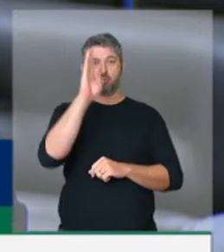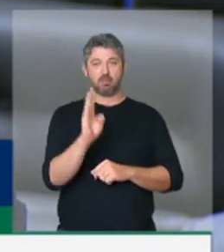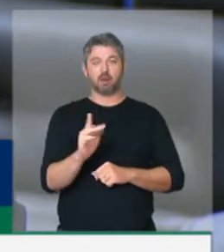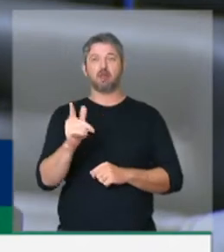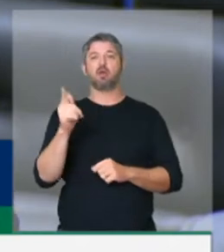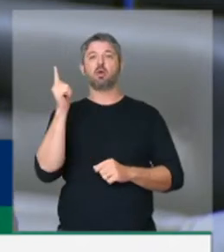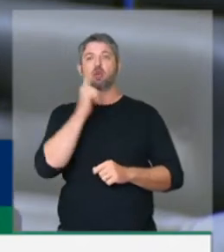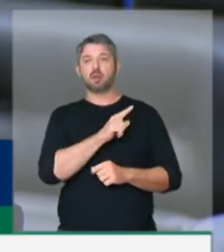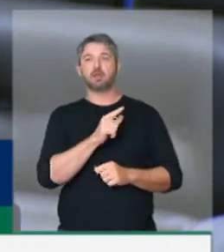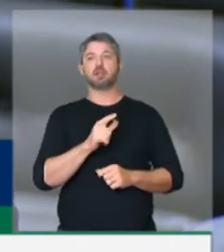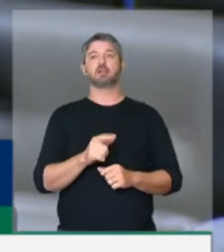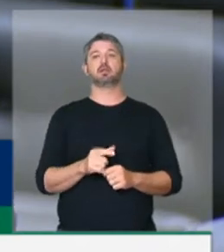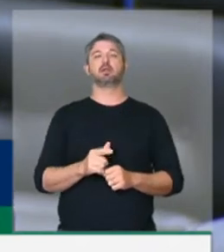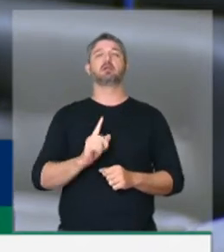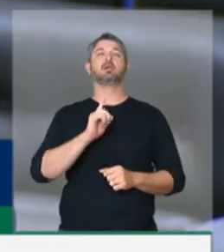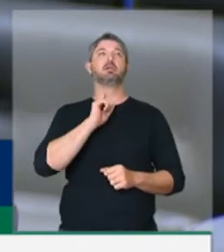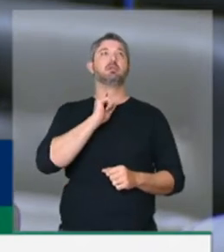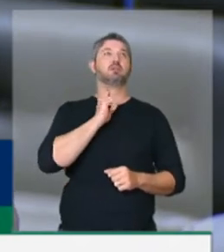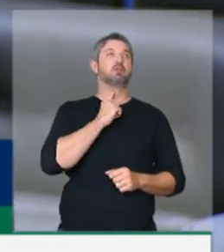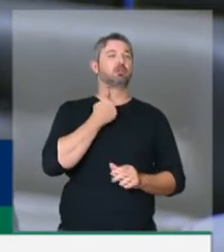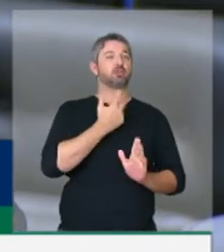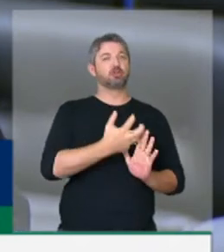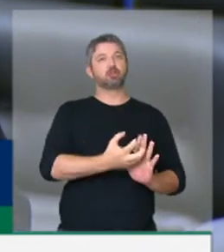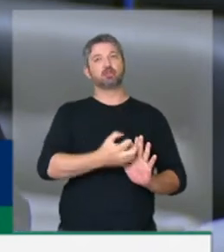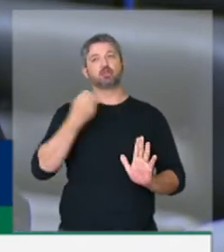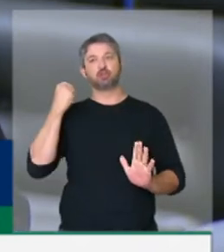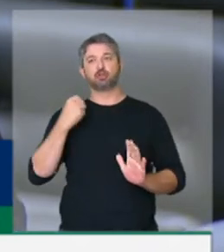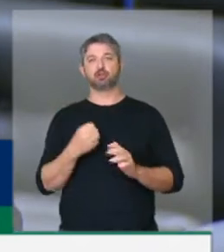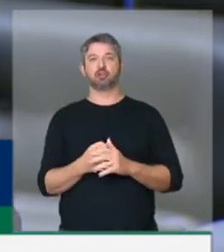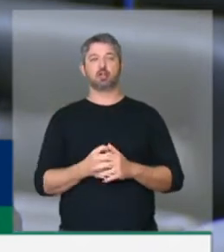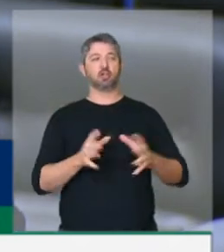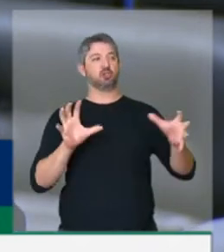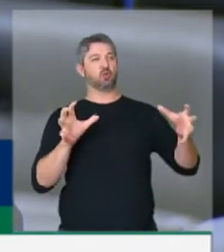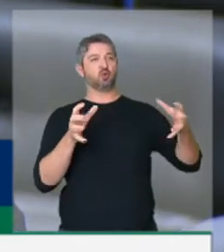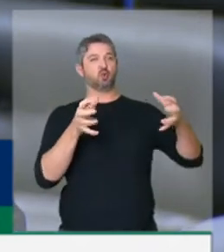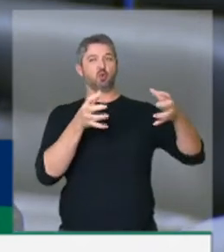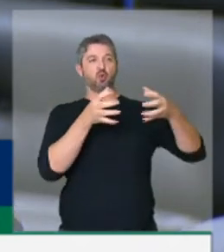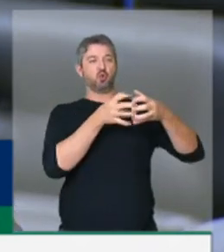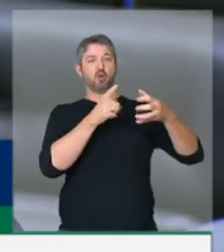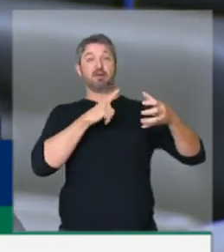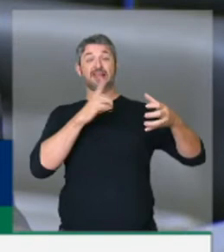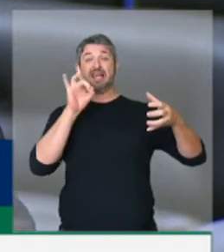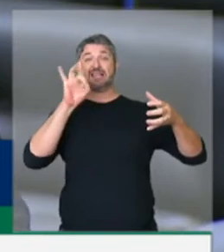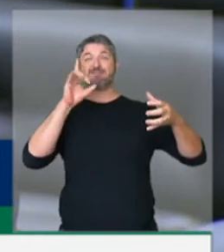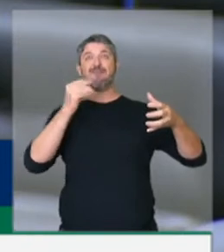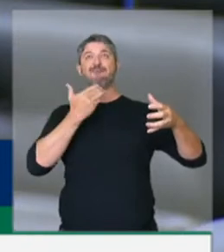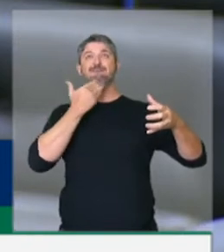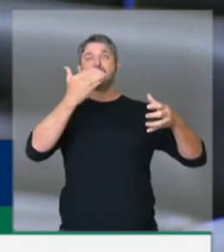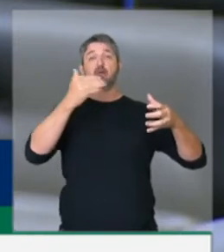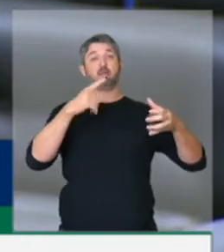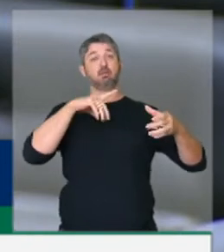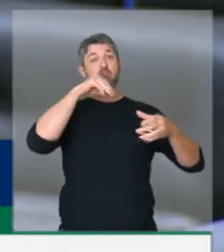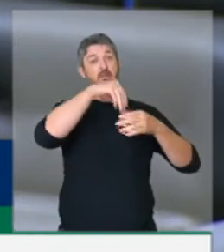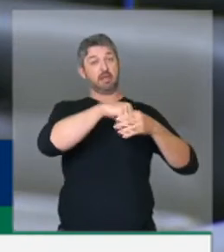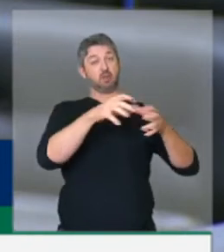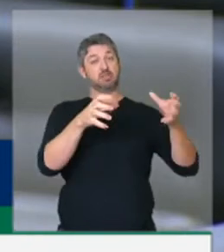tire uma mancha de uma casta de privilegiados no serviço público